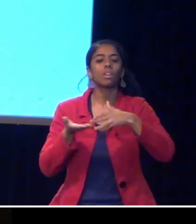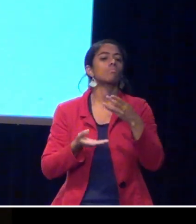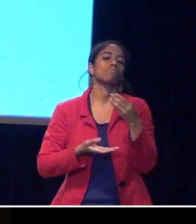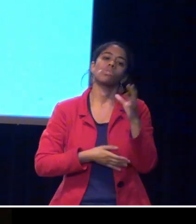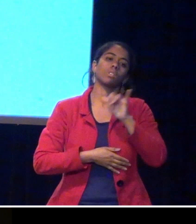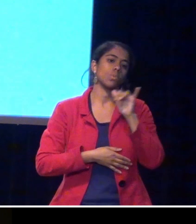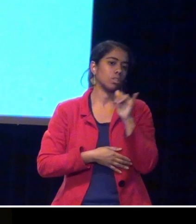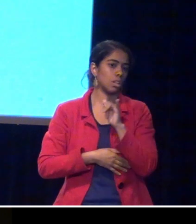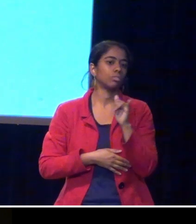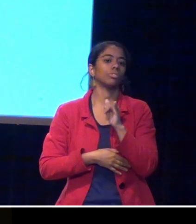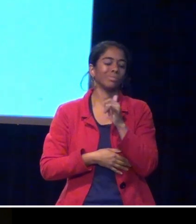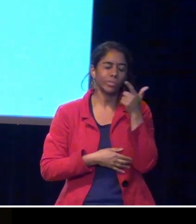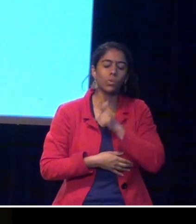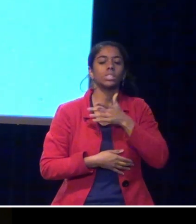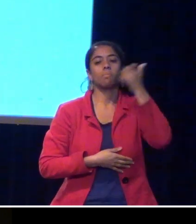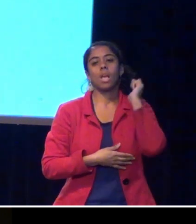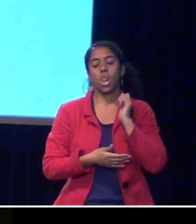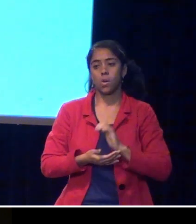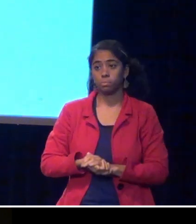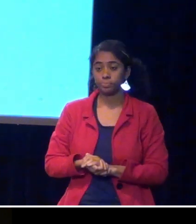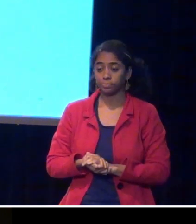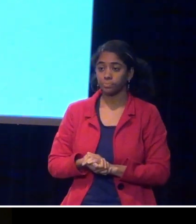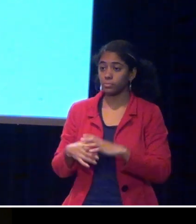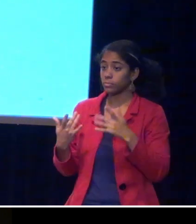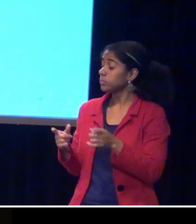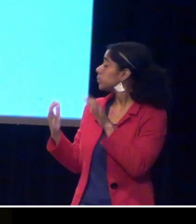Aí a gente traz uma pedagoga, né,